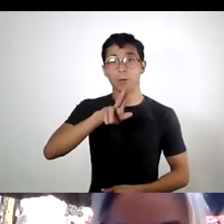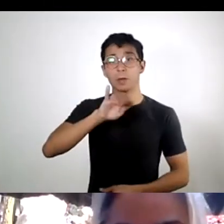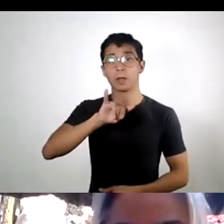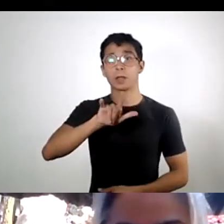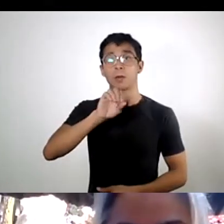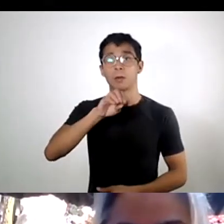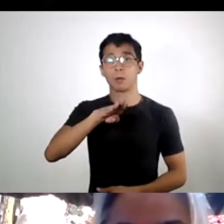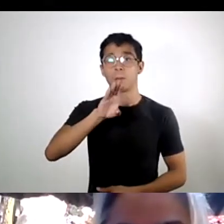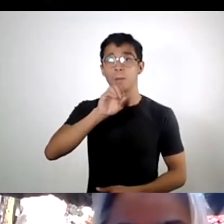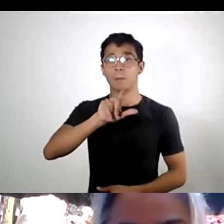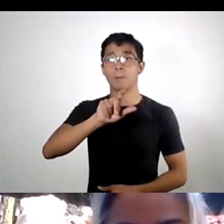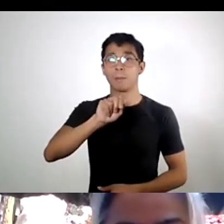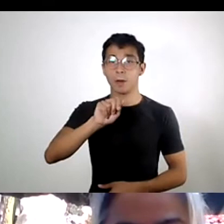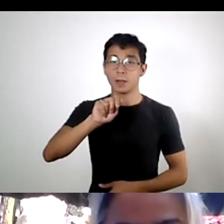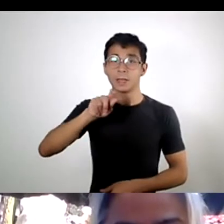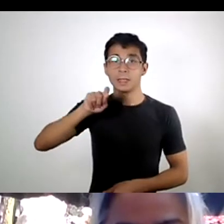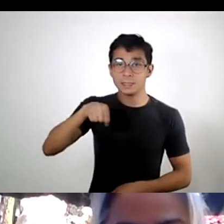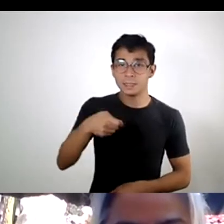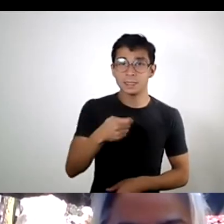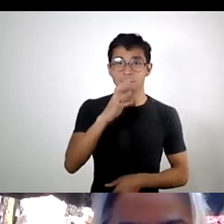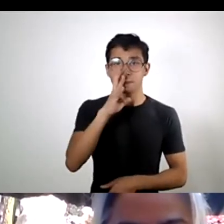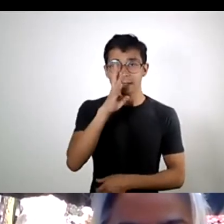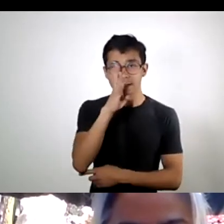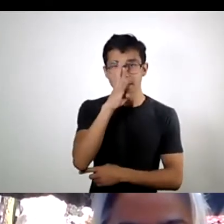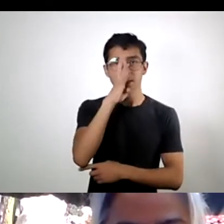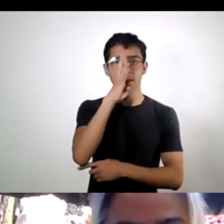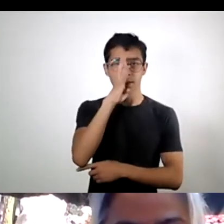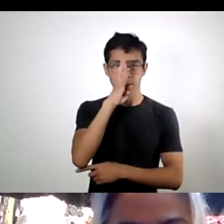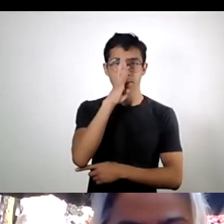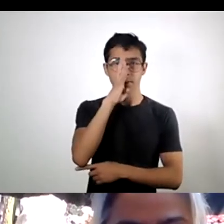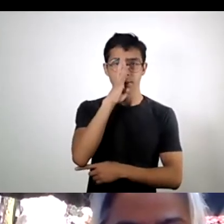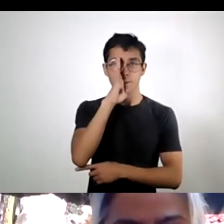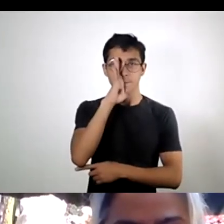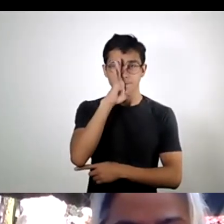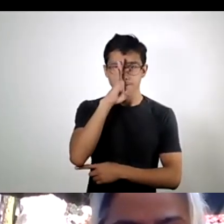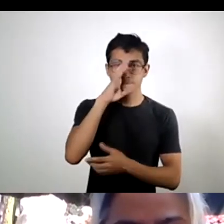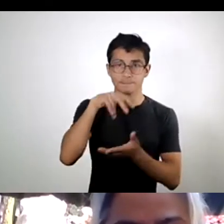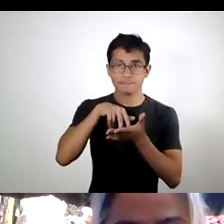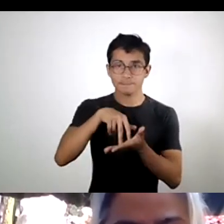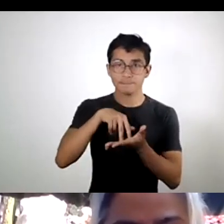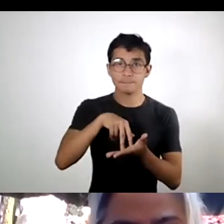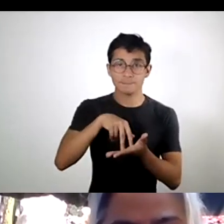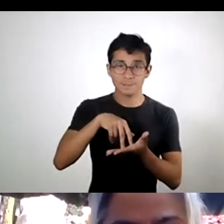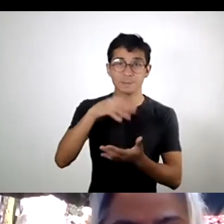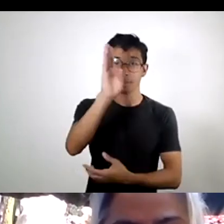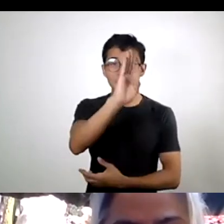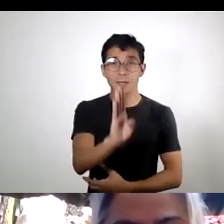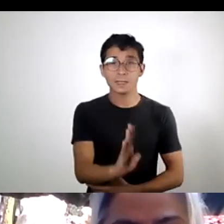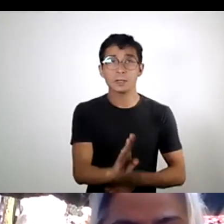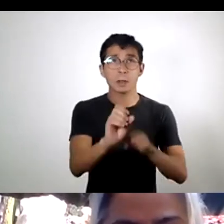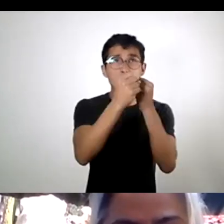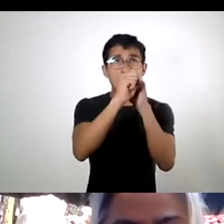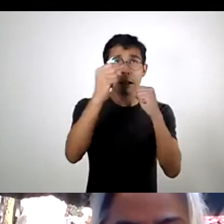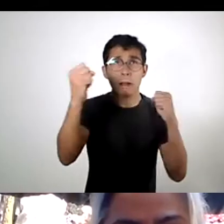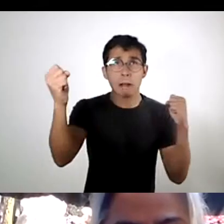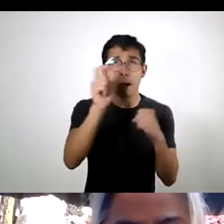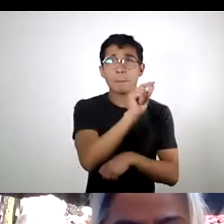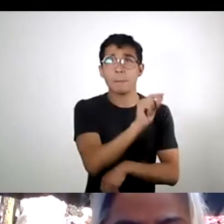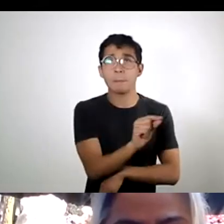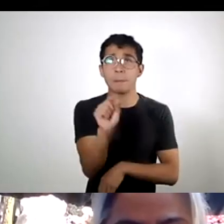de resistência, né? E aí a gente tem nesse Brasilzão de Deus 6.000 comunidades